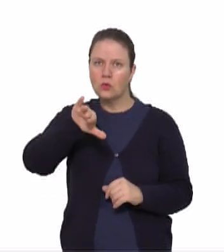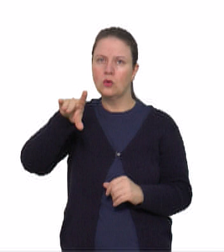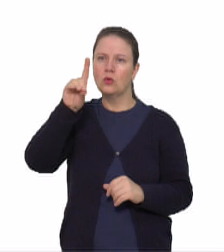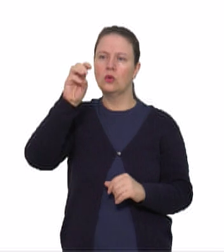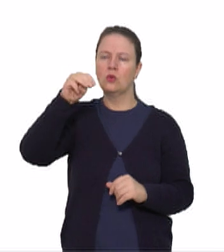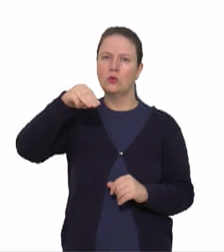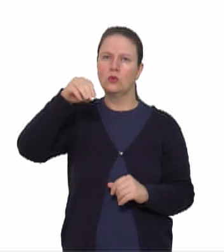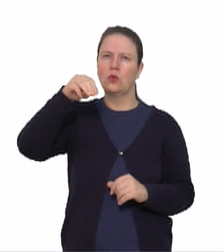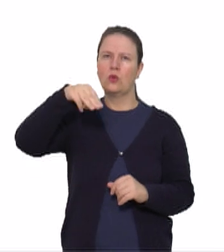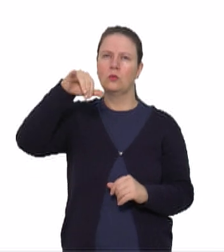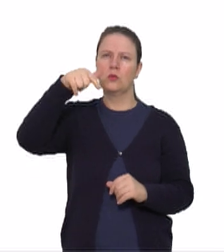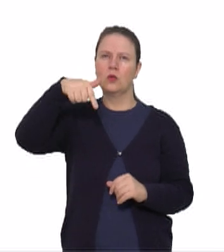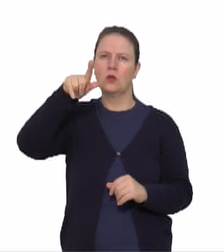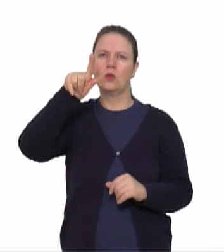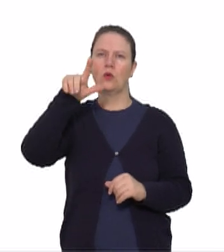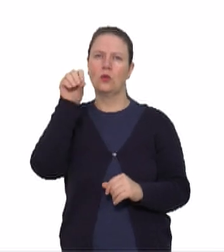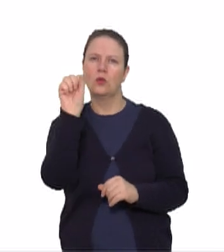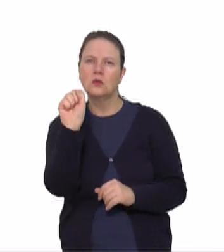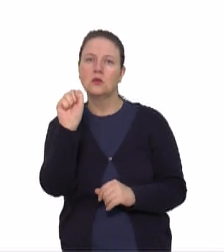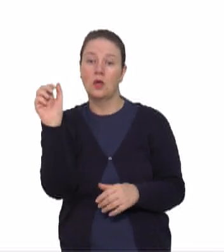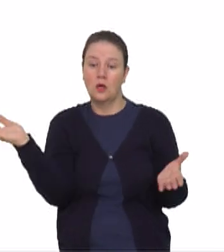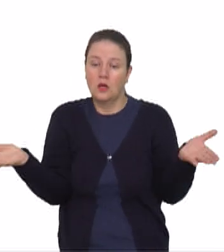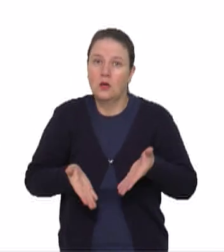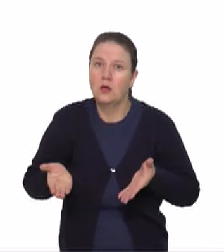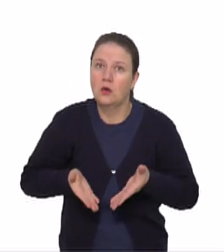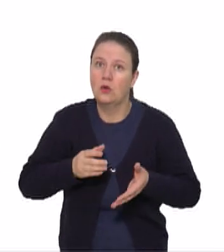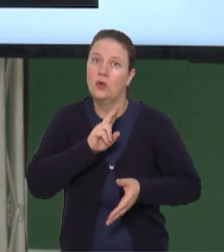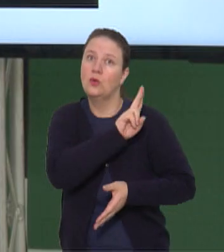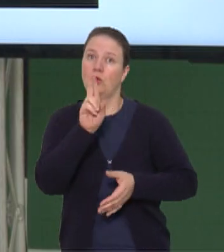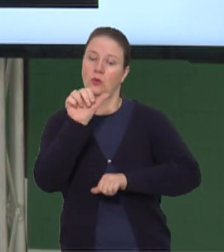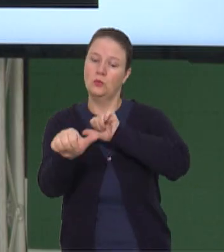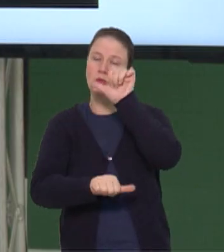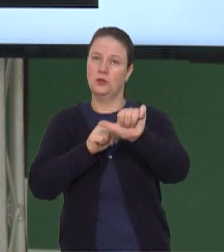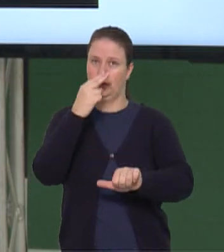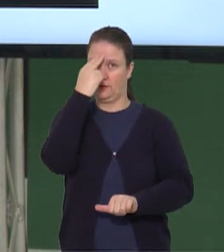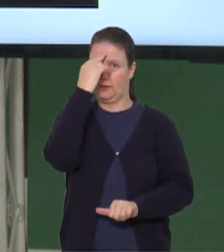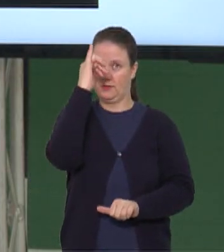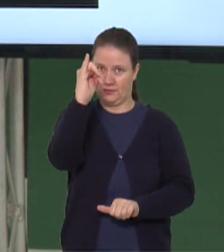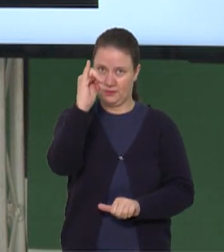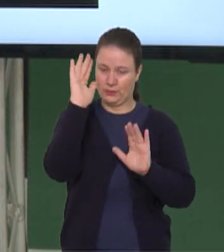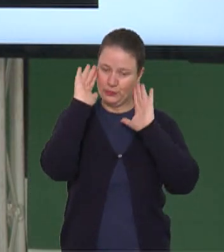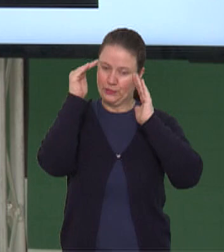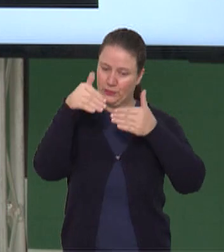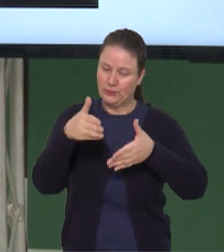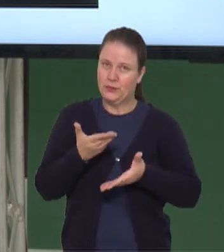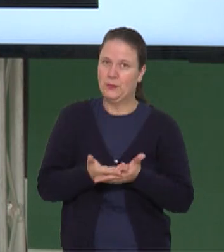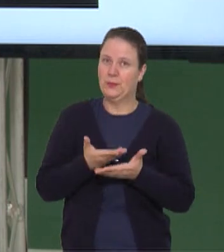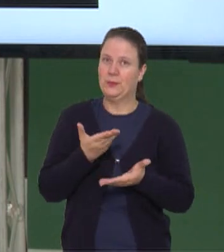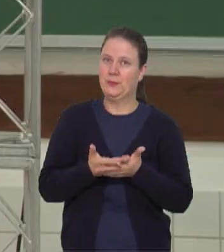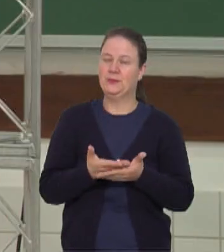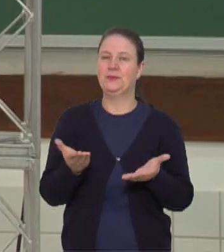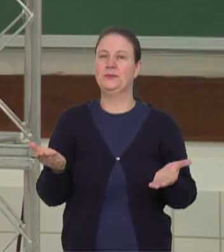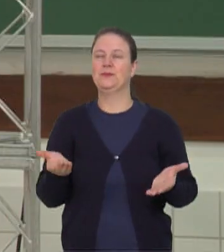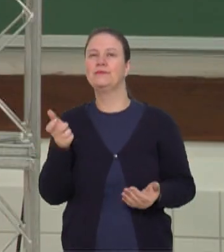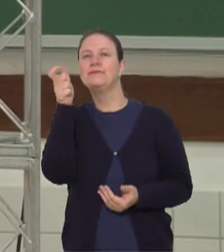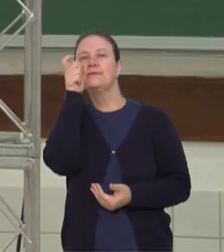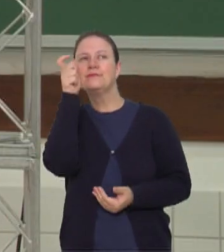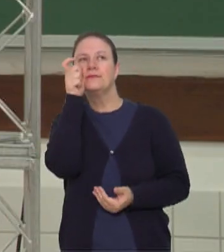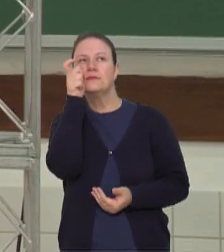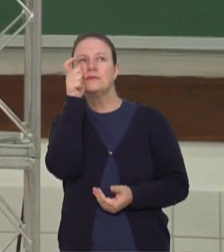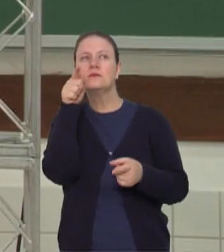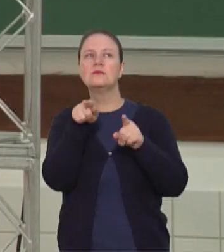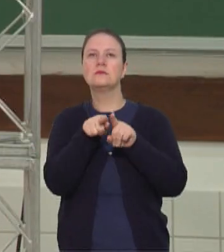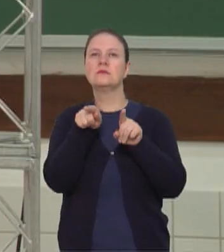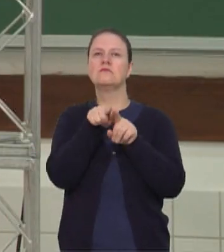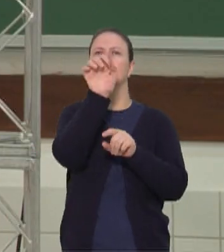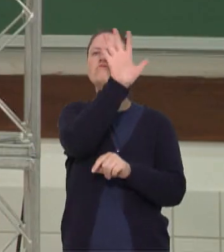Então, aqui é o país que a gente vai se concentrar na aula de hoje, tá? Isso daí tudo para você ter uma noção do